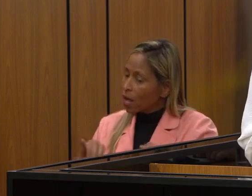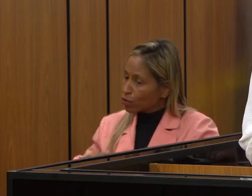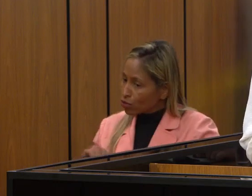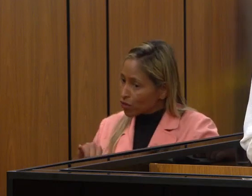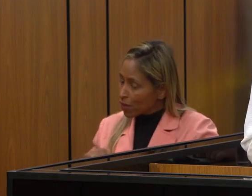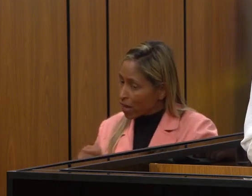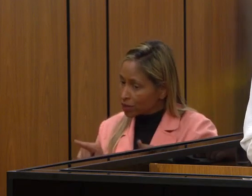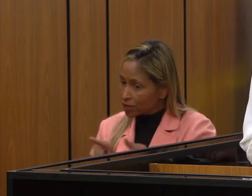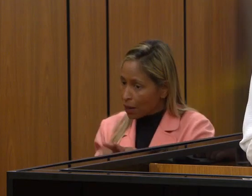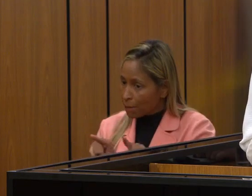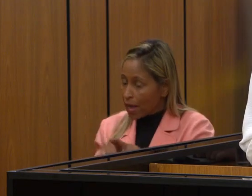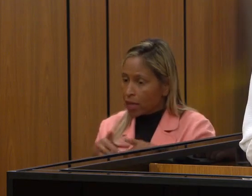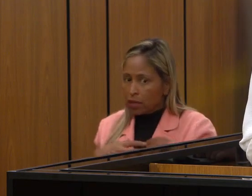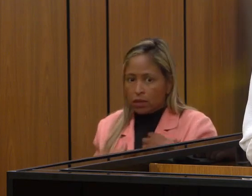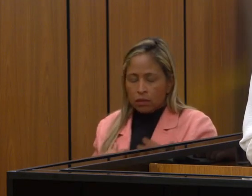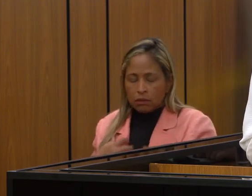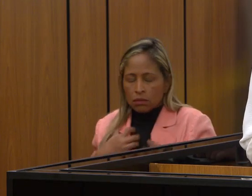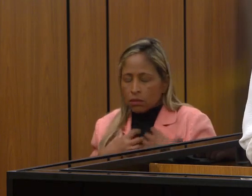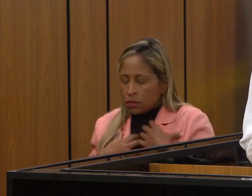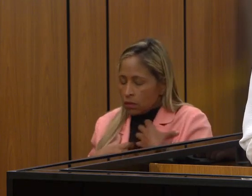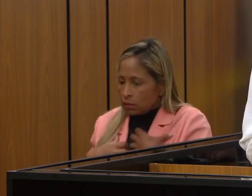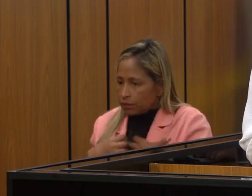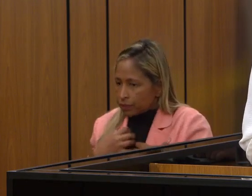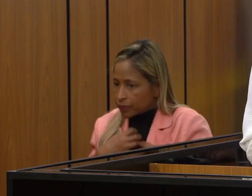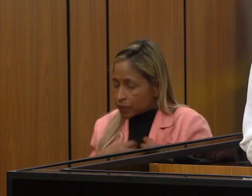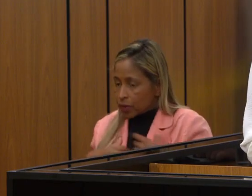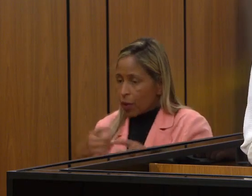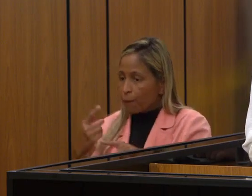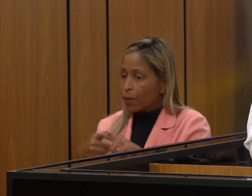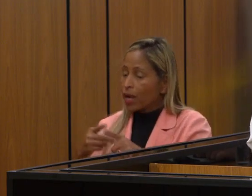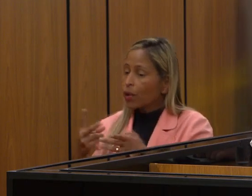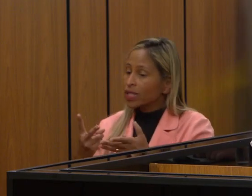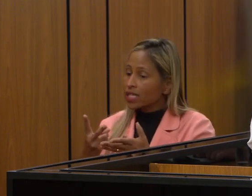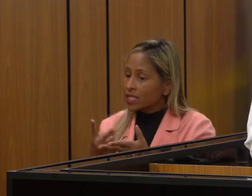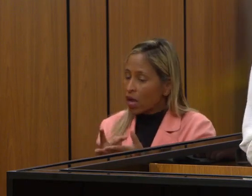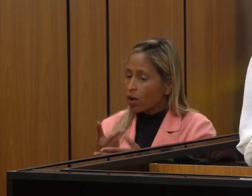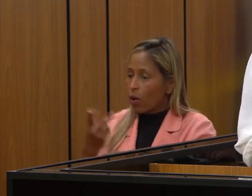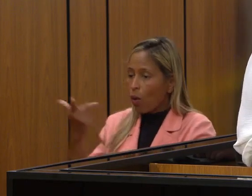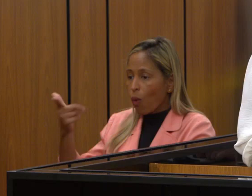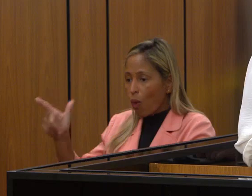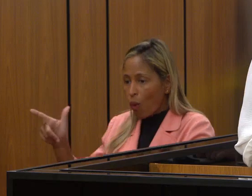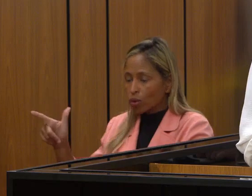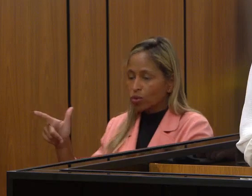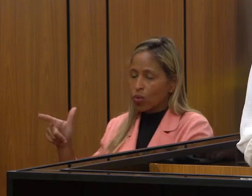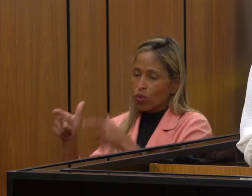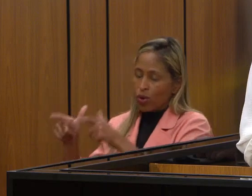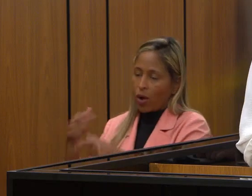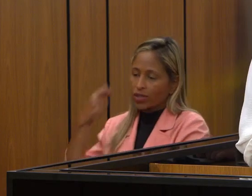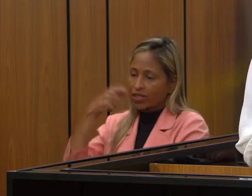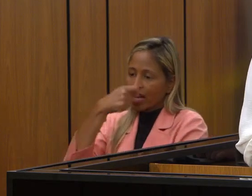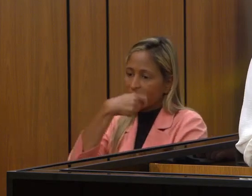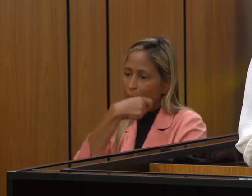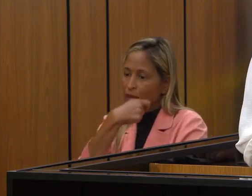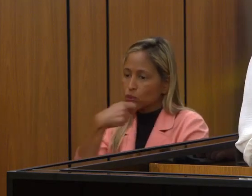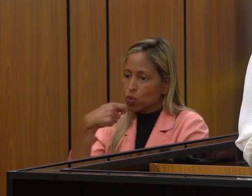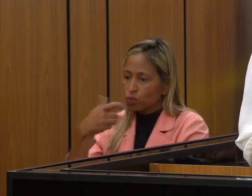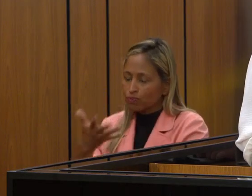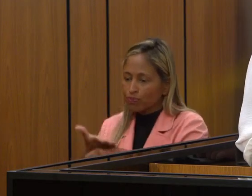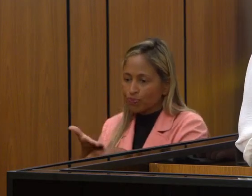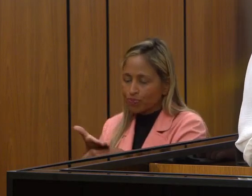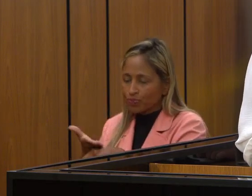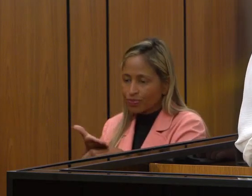também com crise de ansiedade devido ao fato de que eu tive que procurar novamente um tratamento odontológico